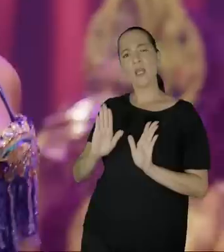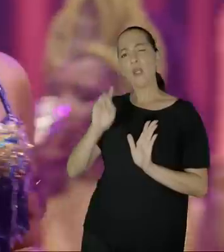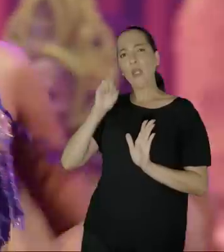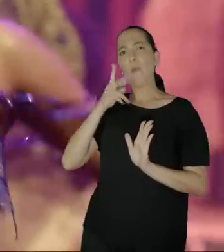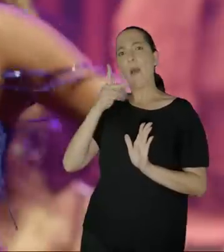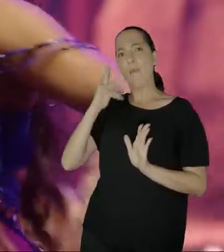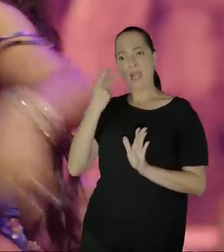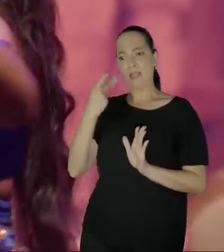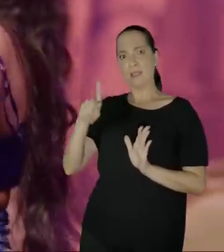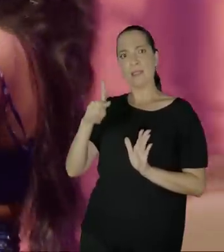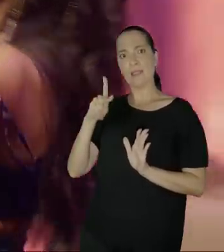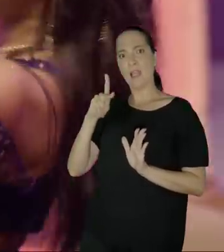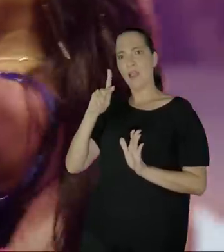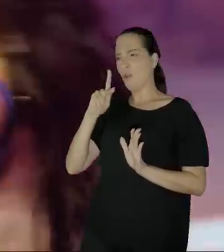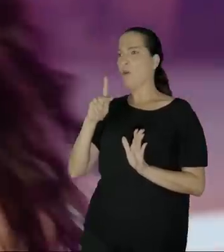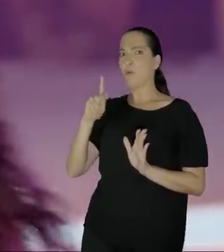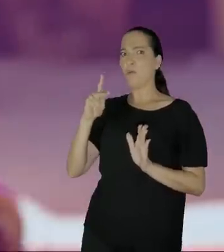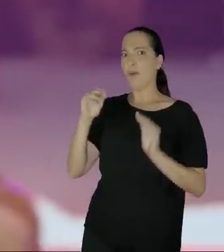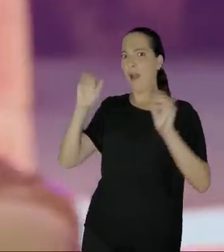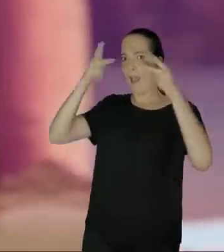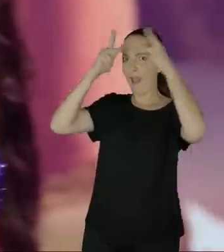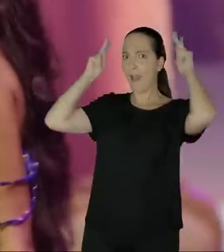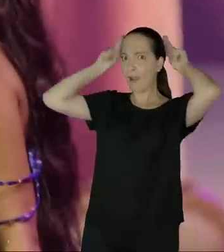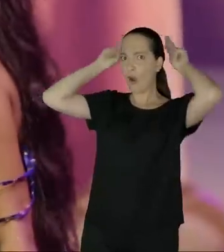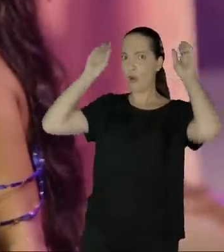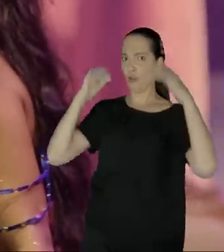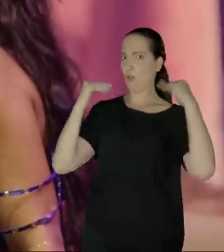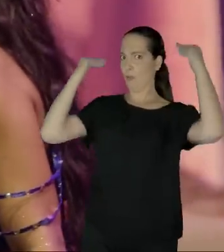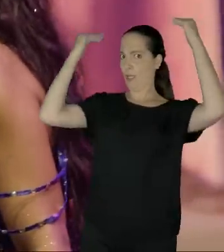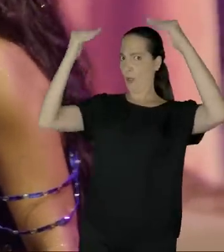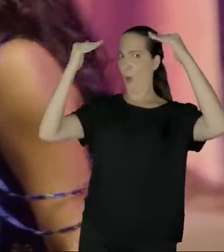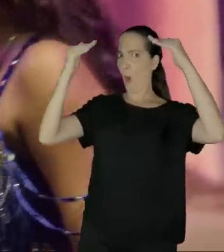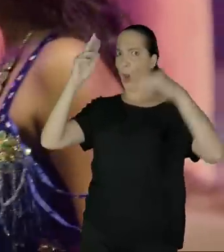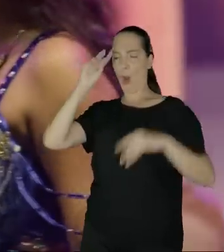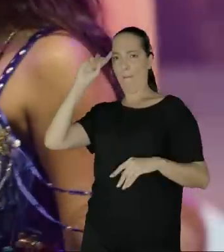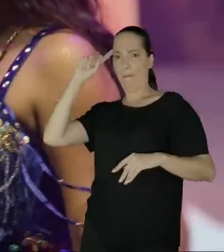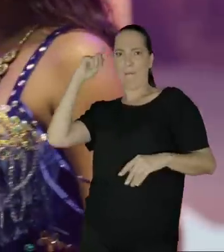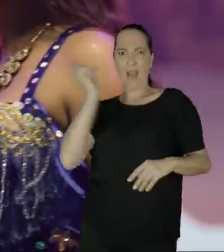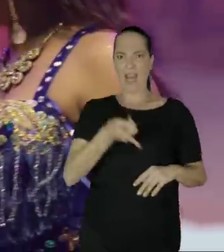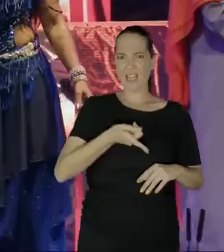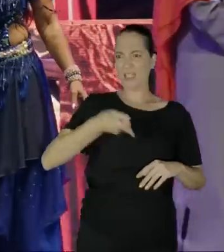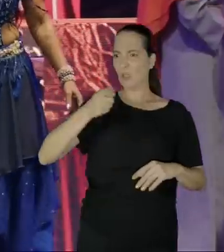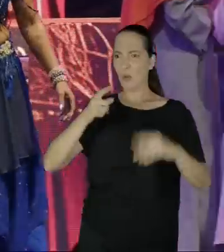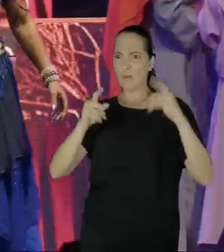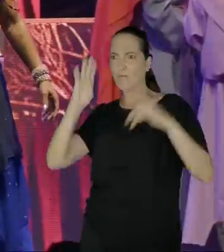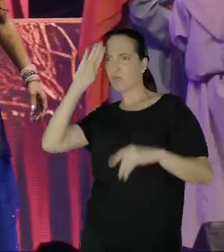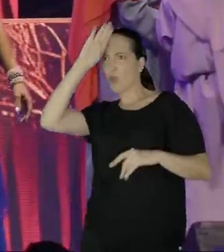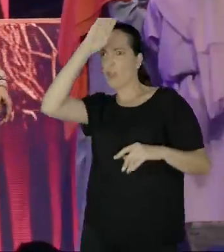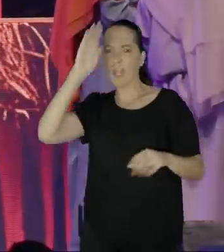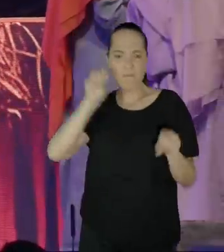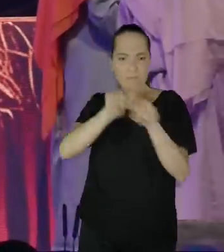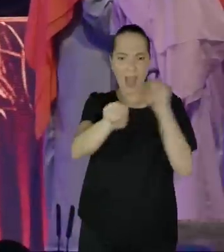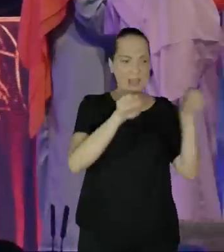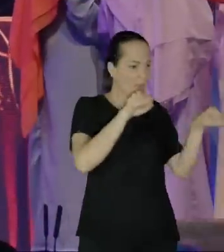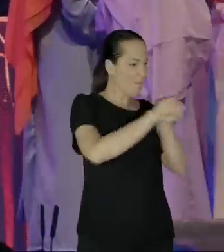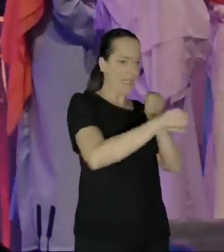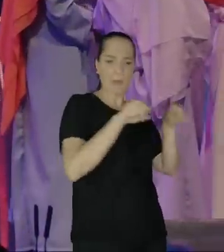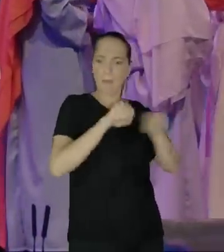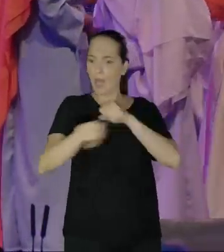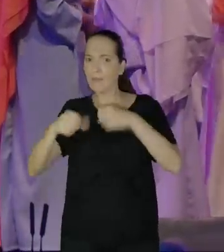pai Herodes, o Grande, mandou soldados a Belém e matou todos os bebês